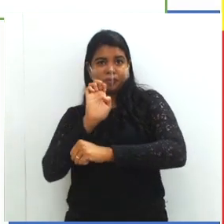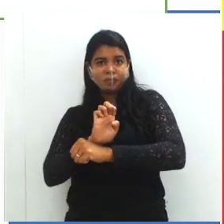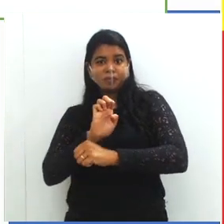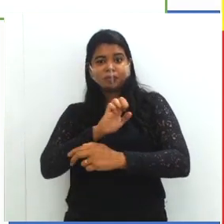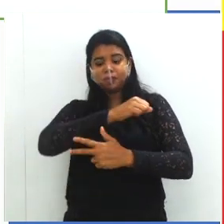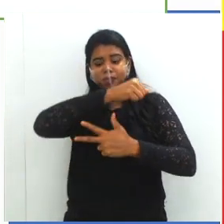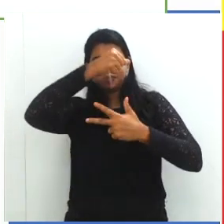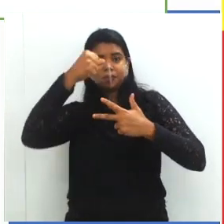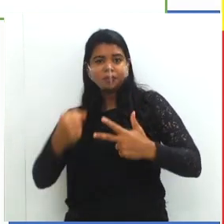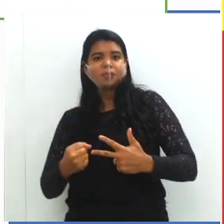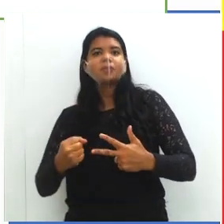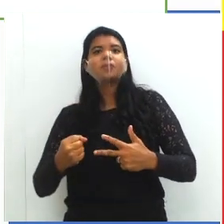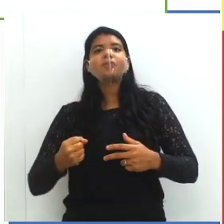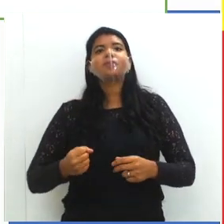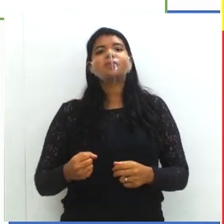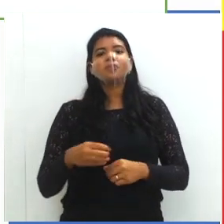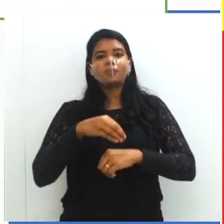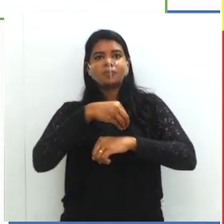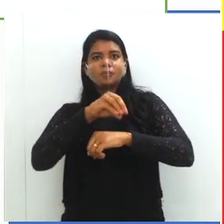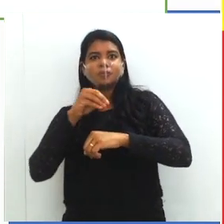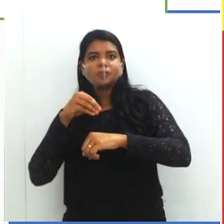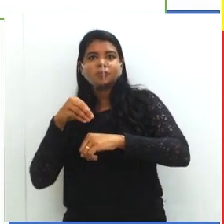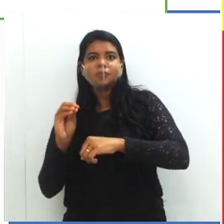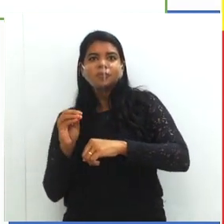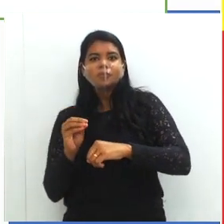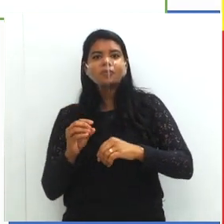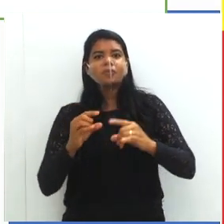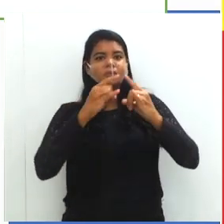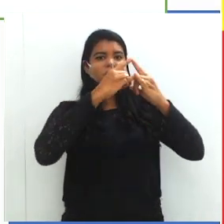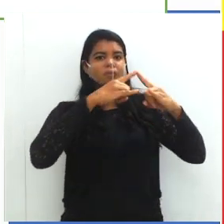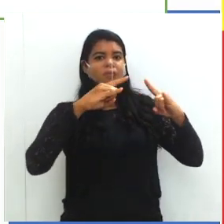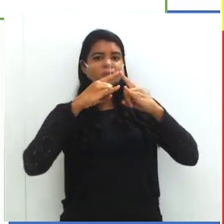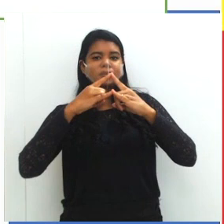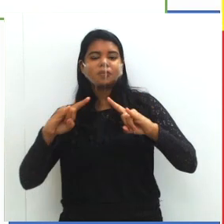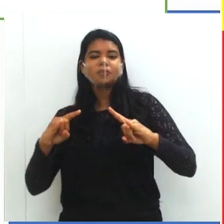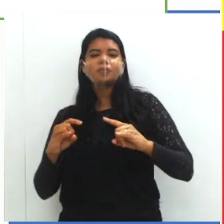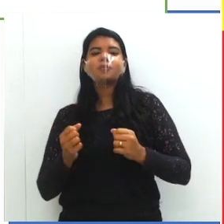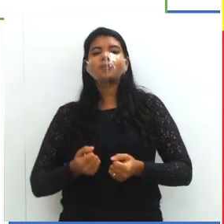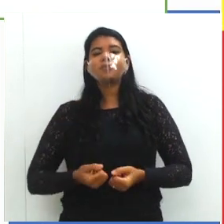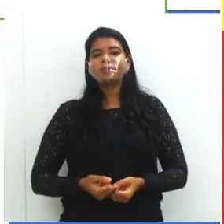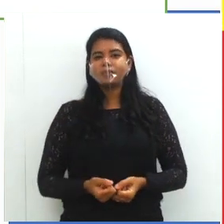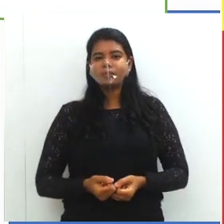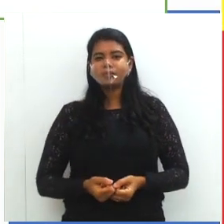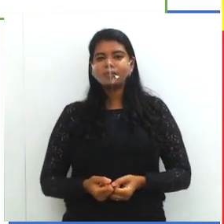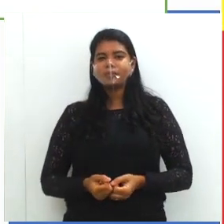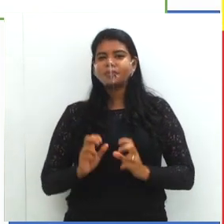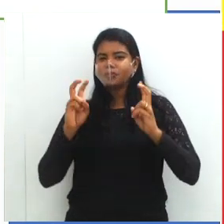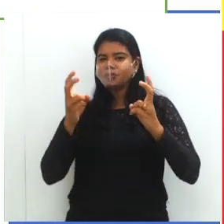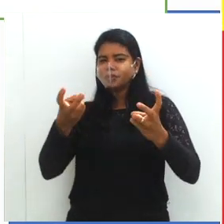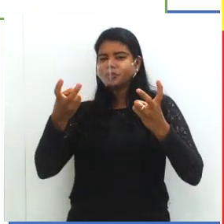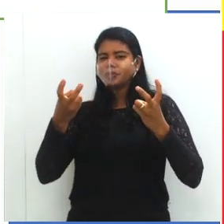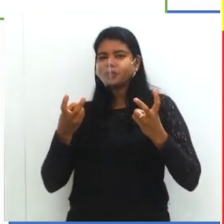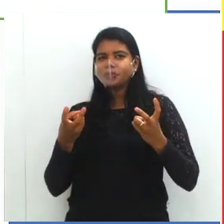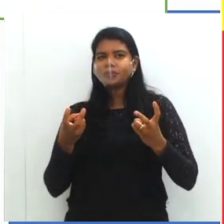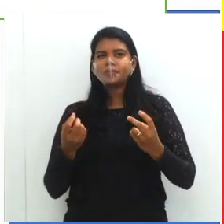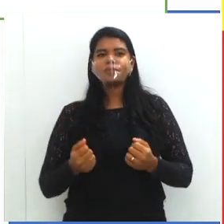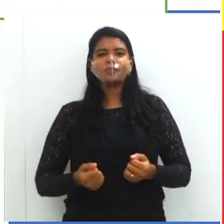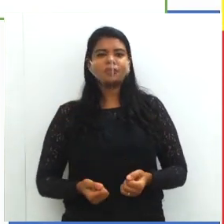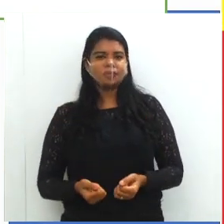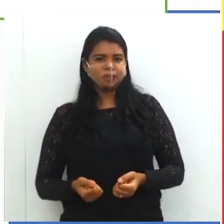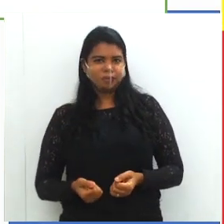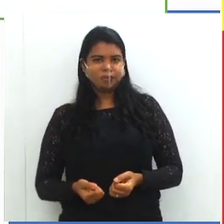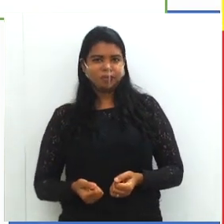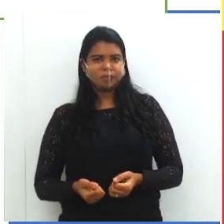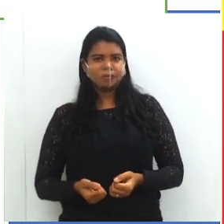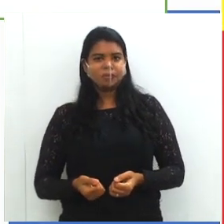Estado no cumprimento de suas atribuições institucionais. Então vejamos aqui que esse daí é